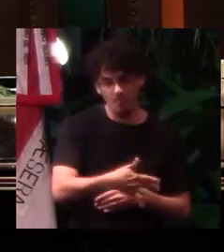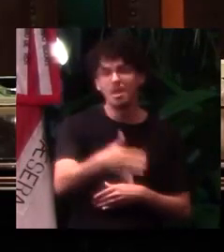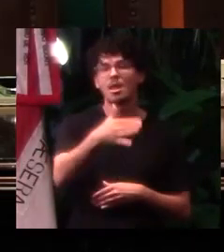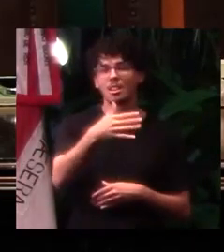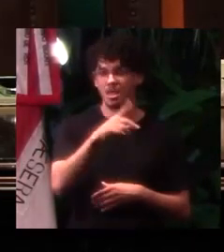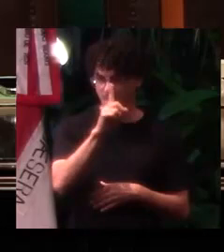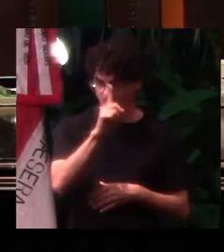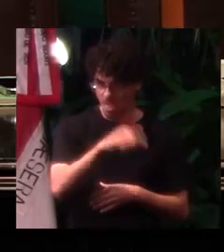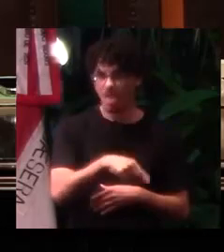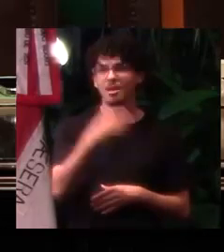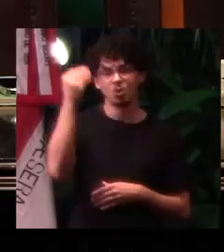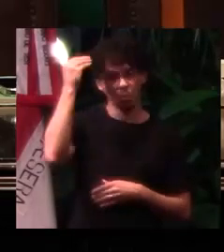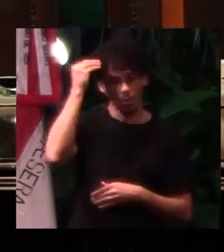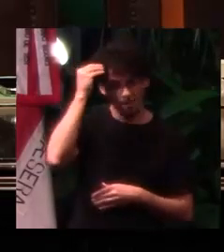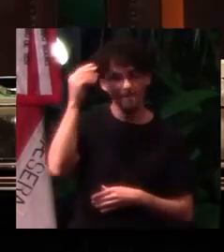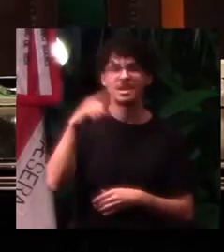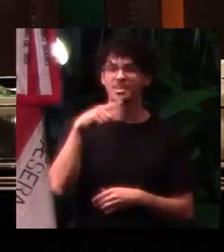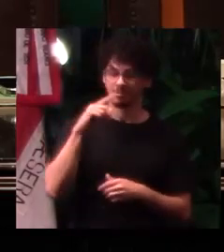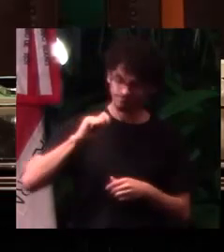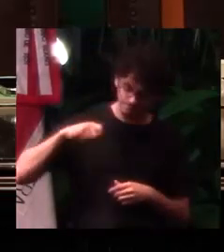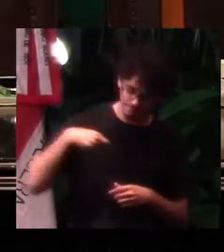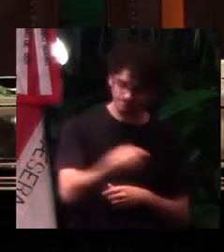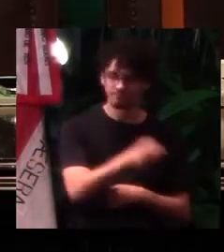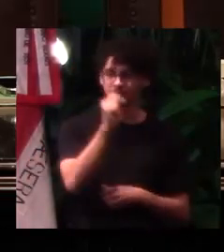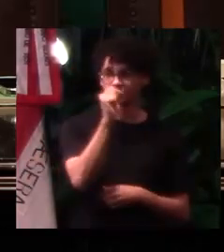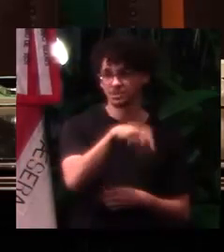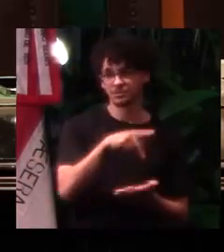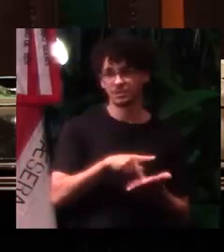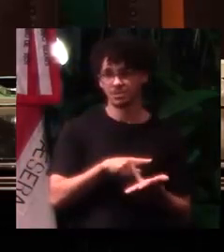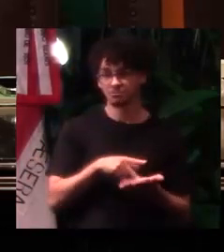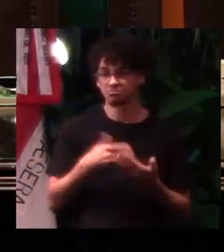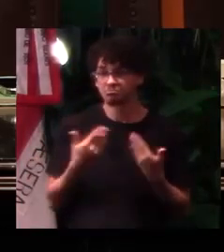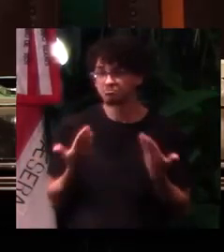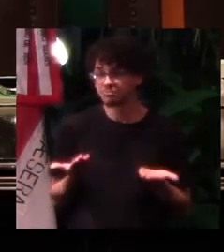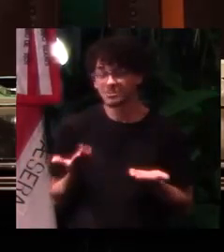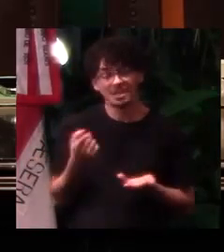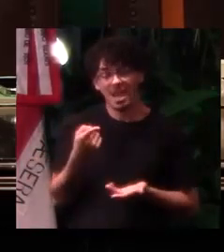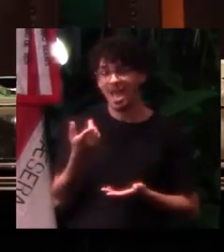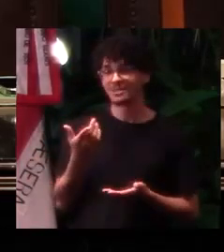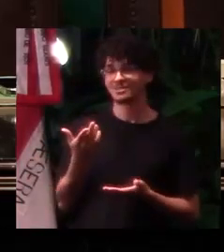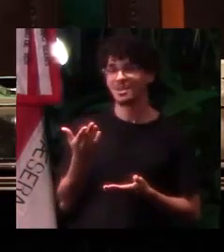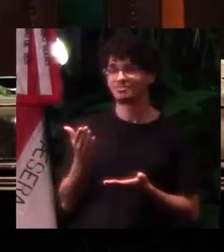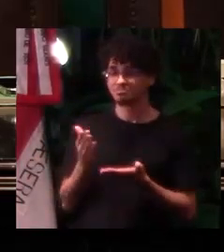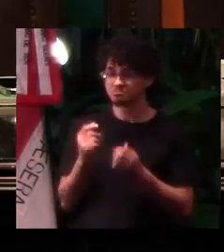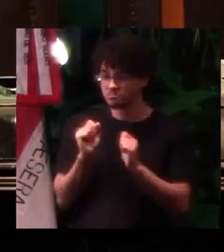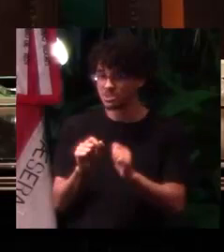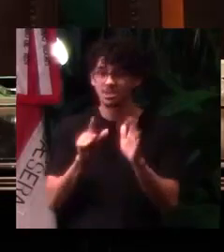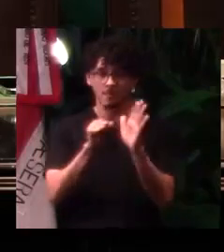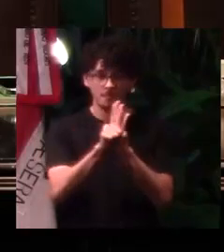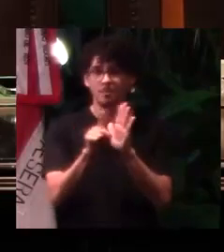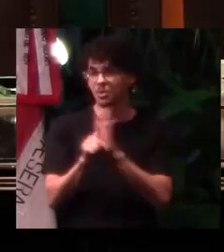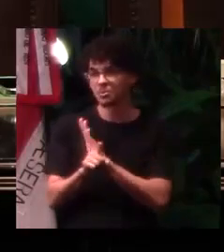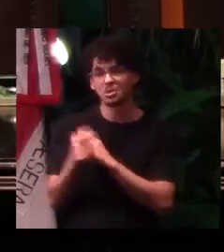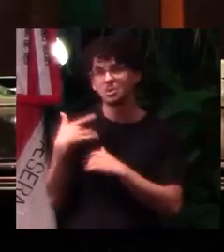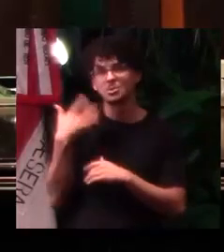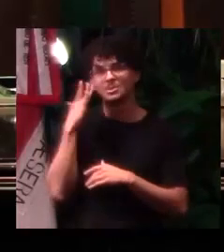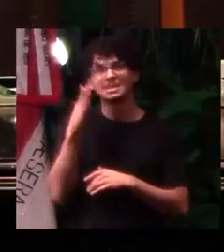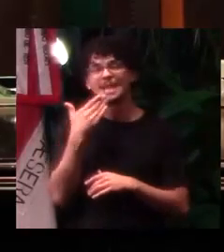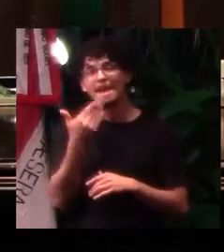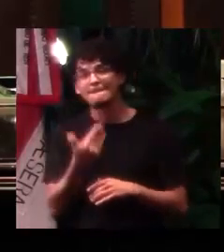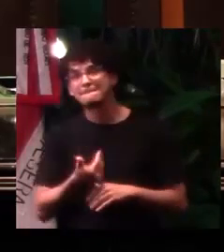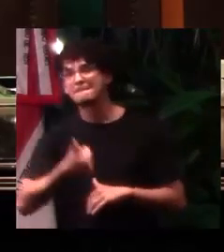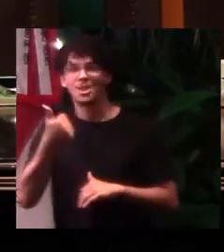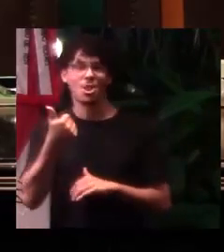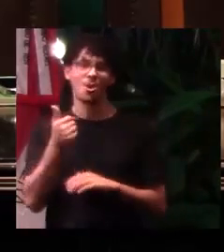é decorrente de uma culpa que lhe é inerente, né? Essas poderiam ser algumas perguntas, eu nem sei se são as melhores,